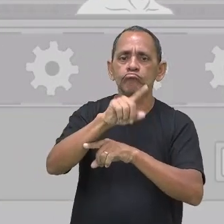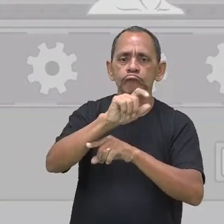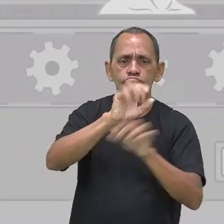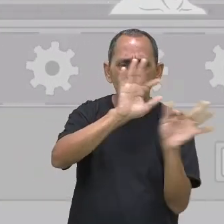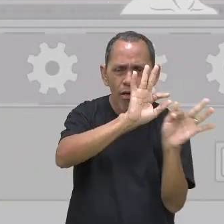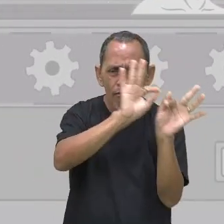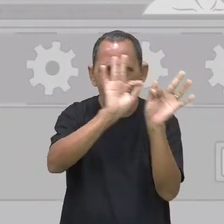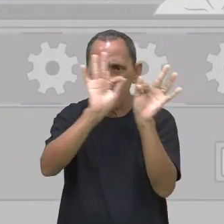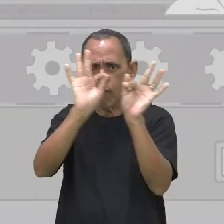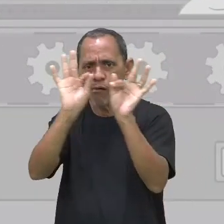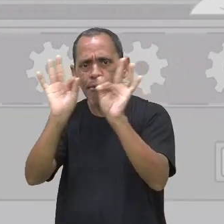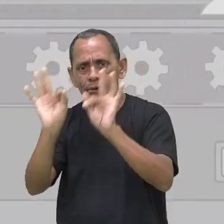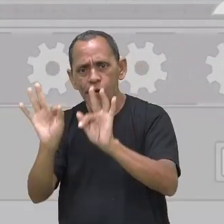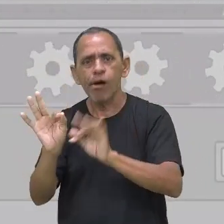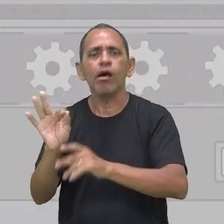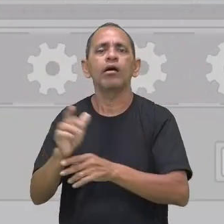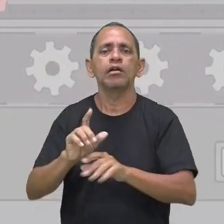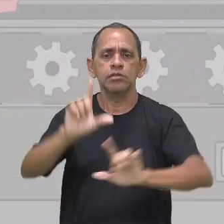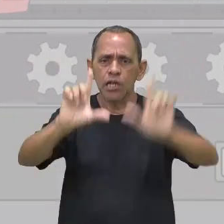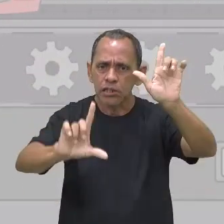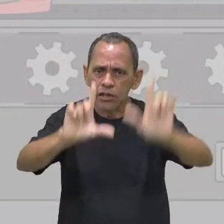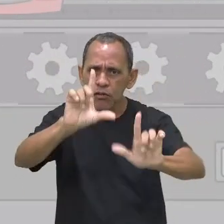por exemplo, naqueles